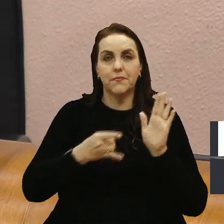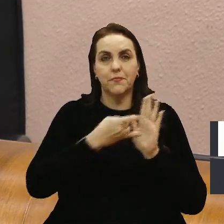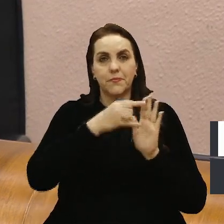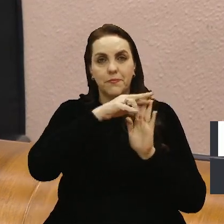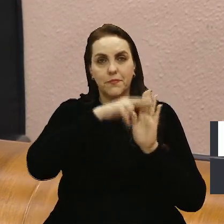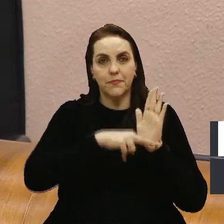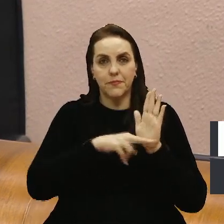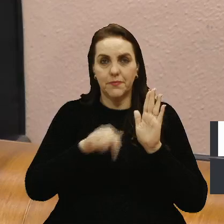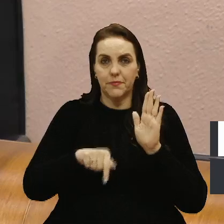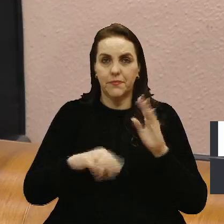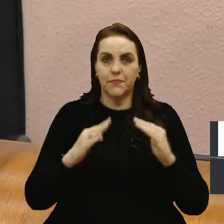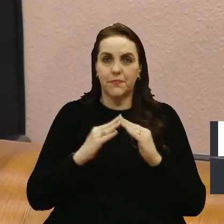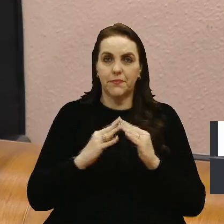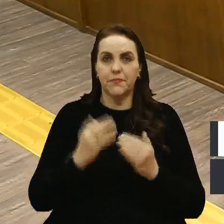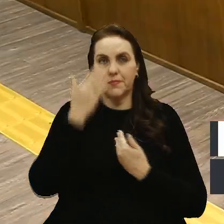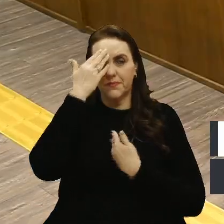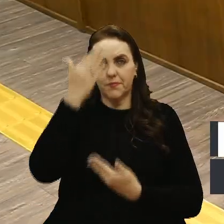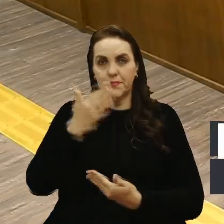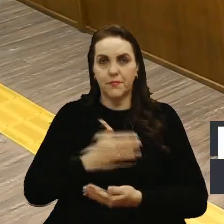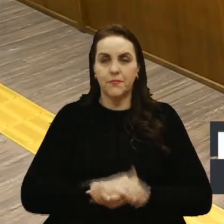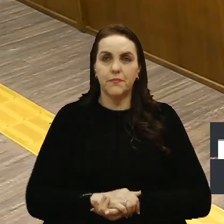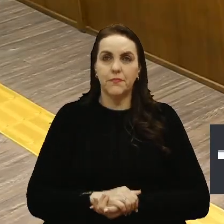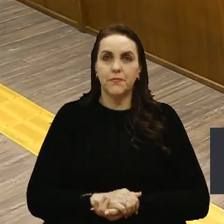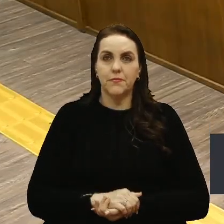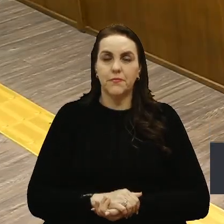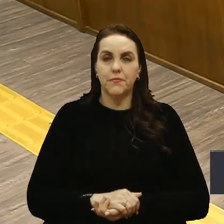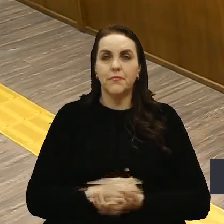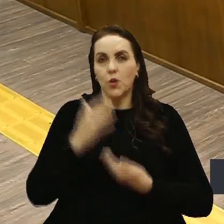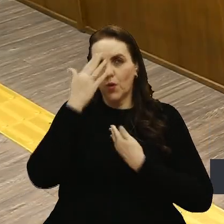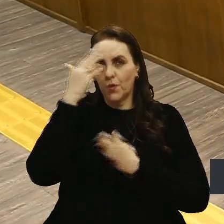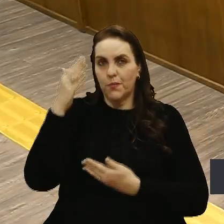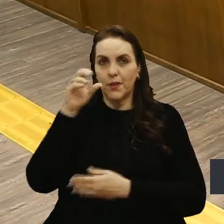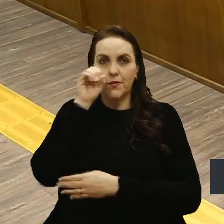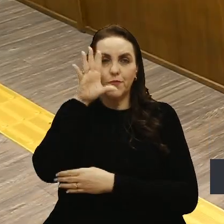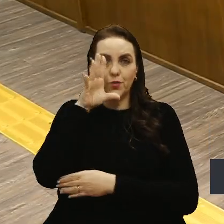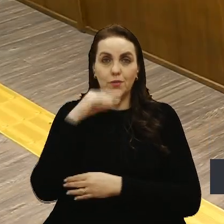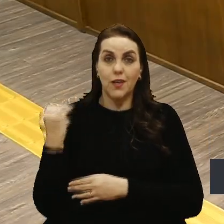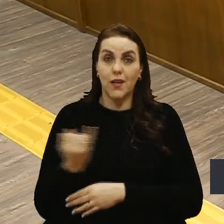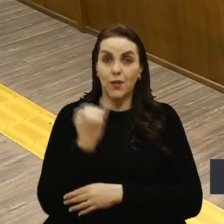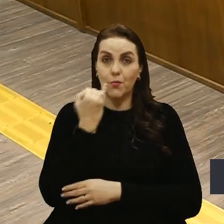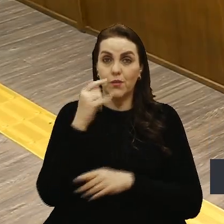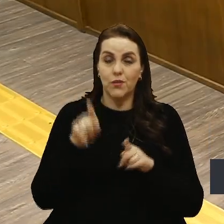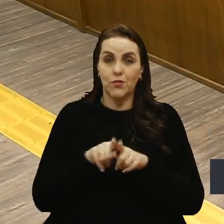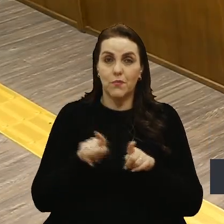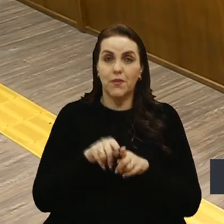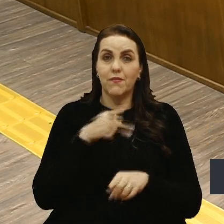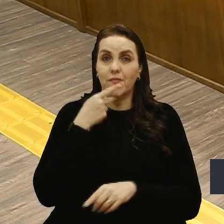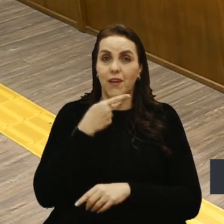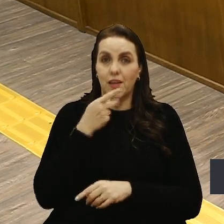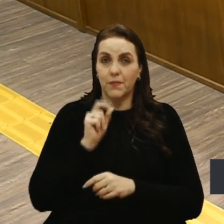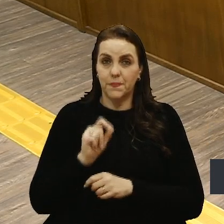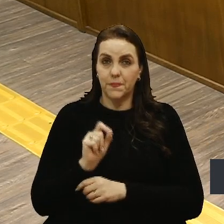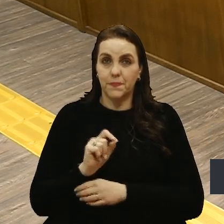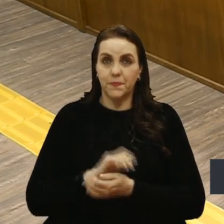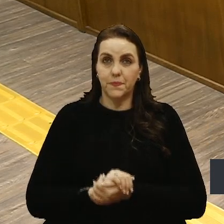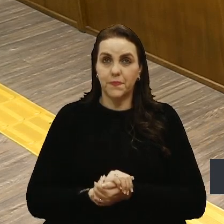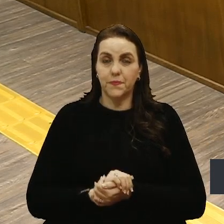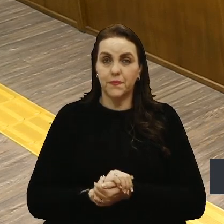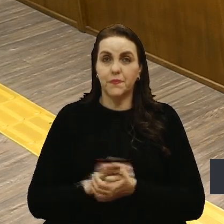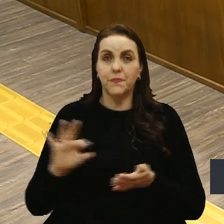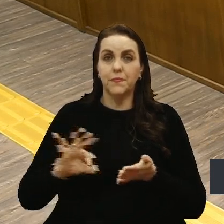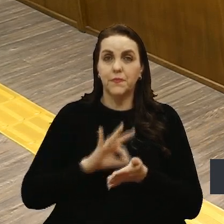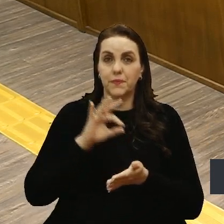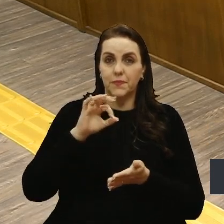interno desta casa. Muito obrigado. Obrigado, vereador Fiuza. É importante também ressaltar os